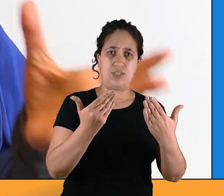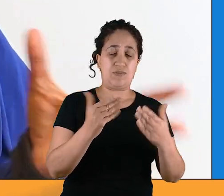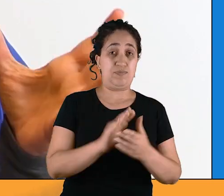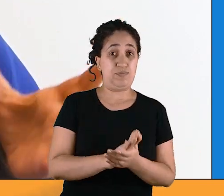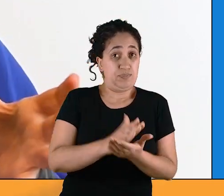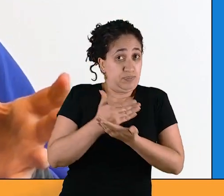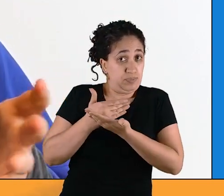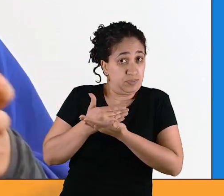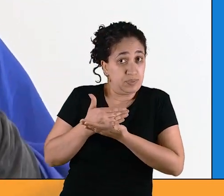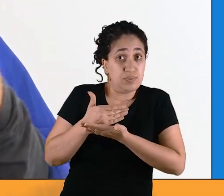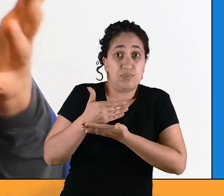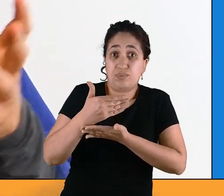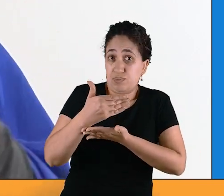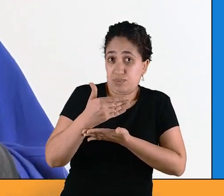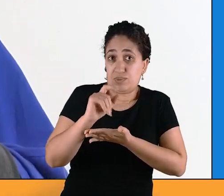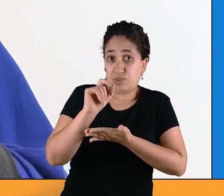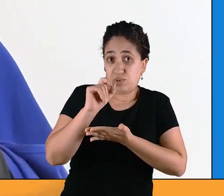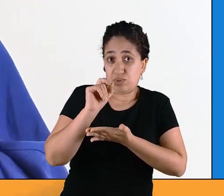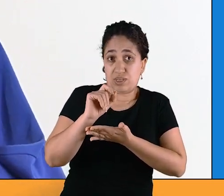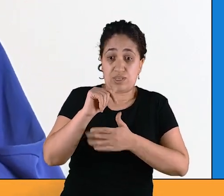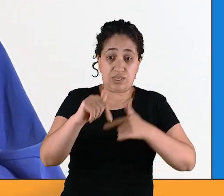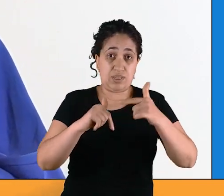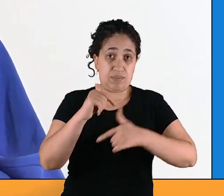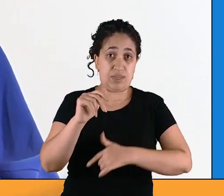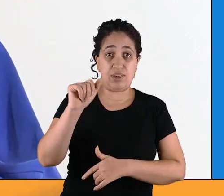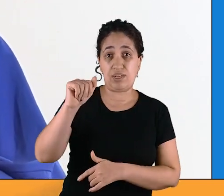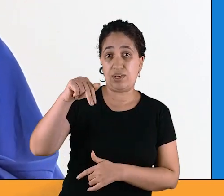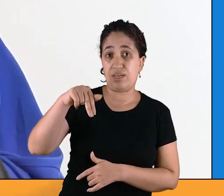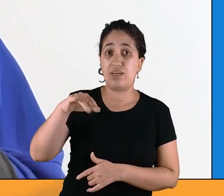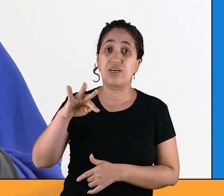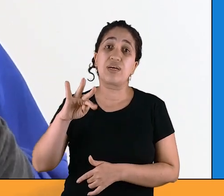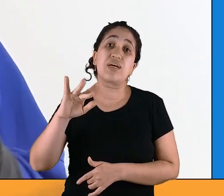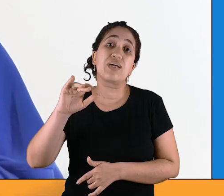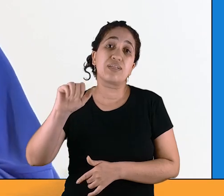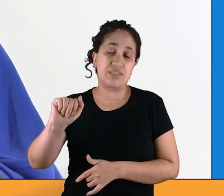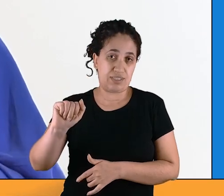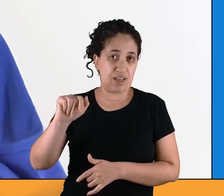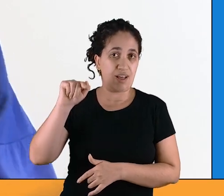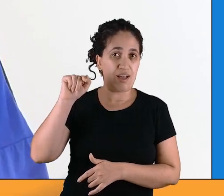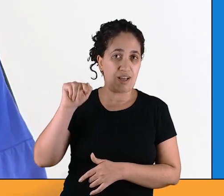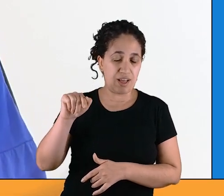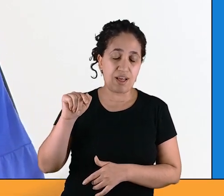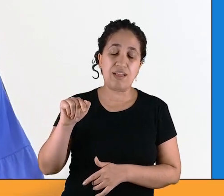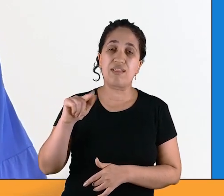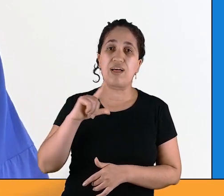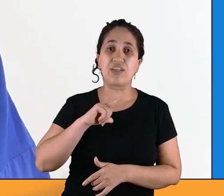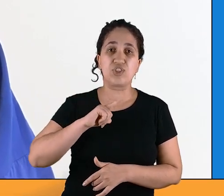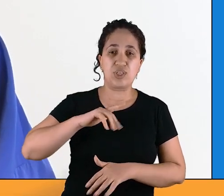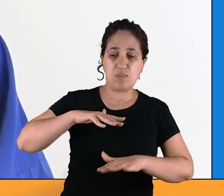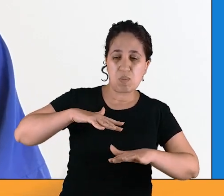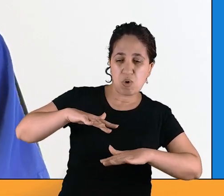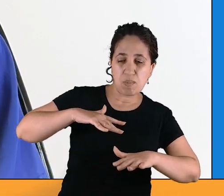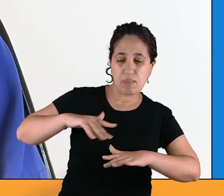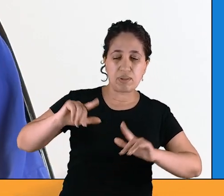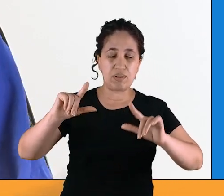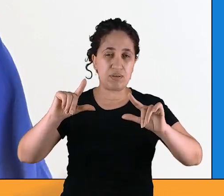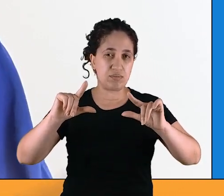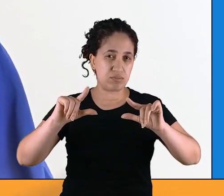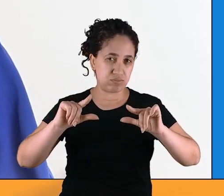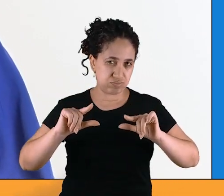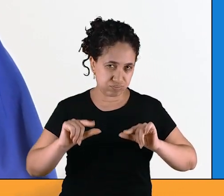Então, inicialmente, né, a gente pode citar o trabalho da Anita Malfatti. A Anita Malfatti, ela tinha, né, a mobilidade